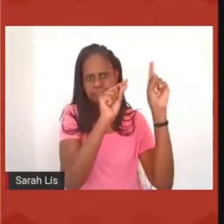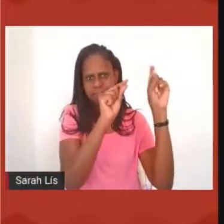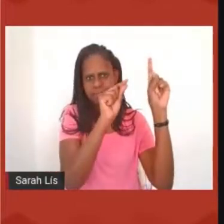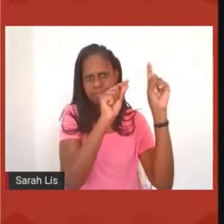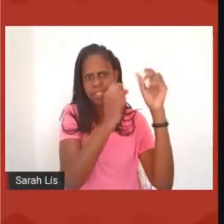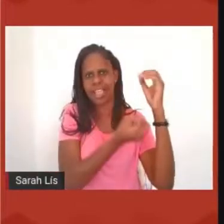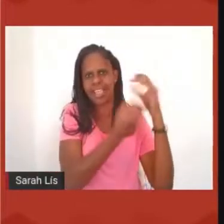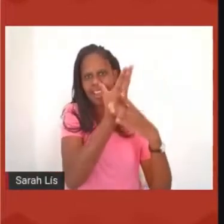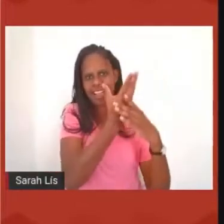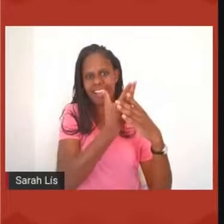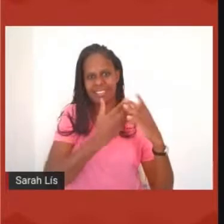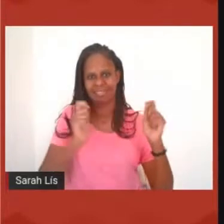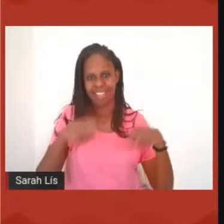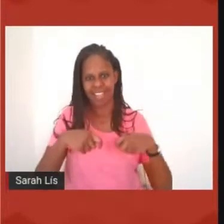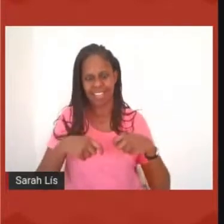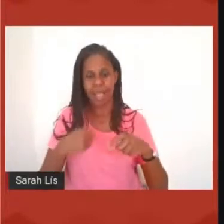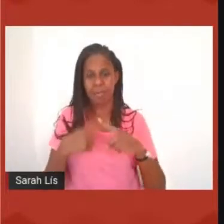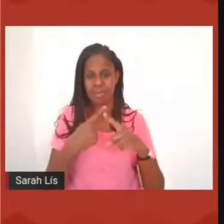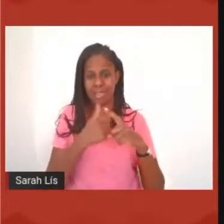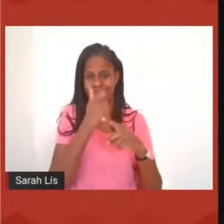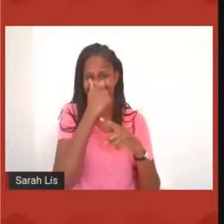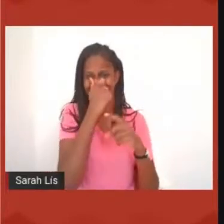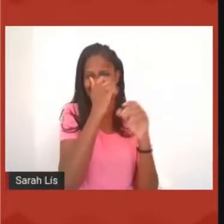No meio apertado, né?